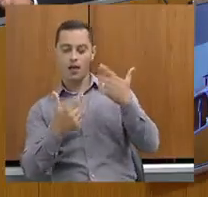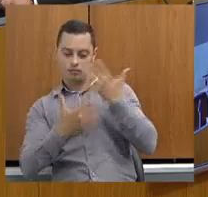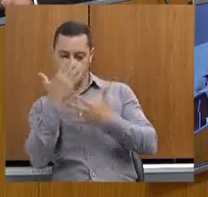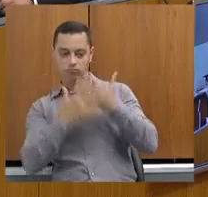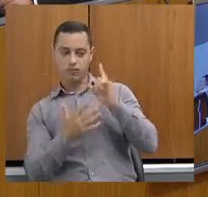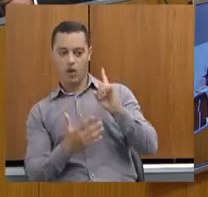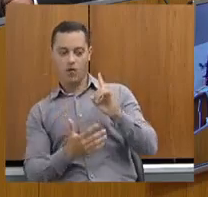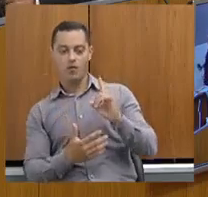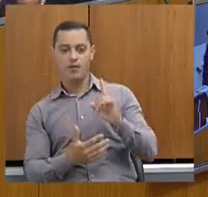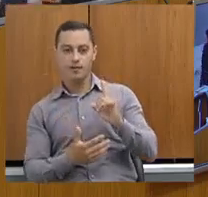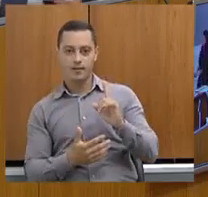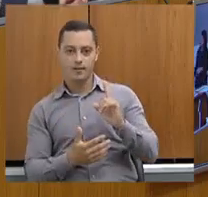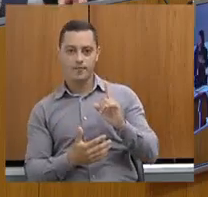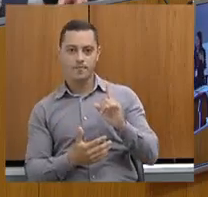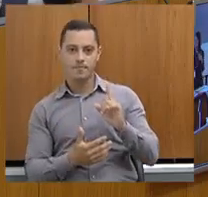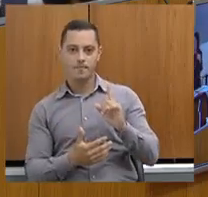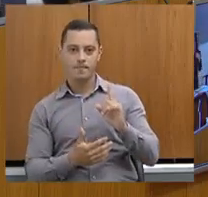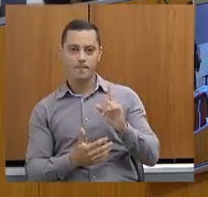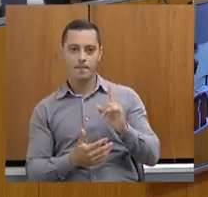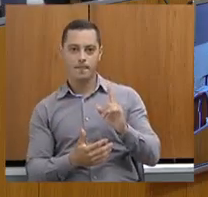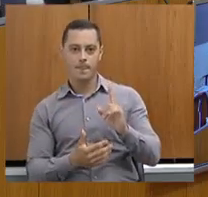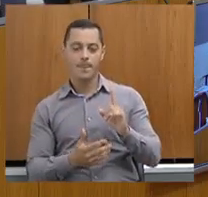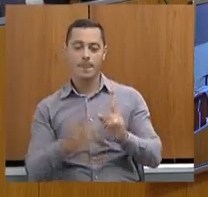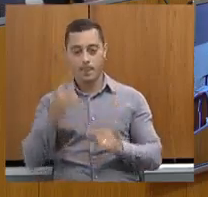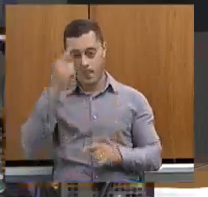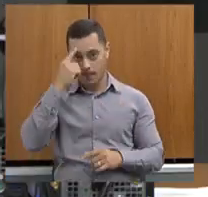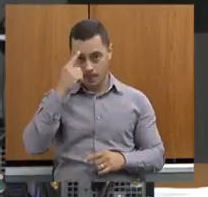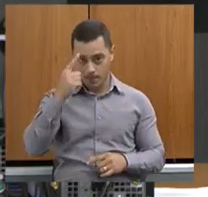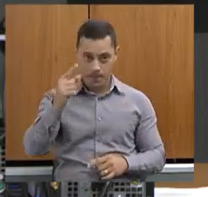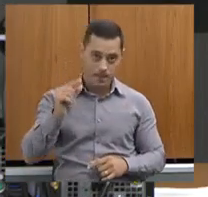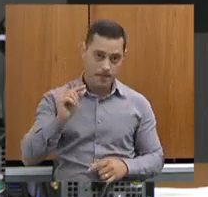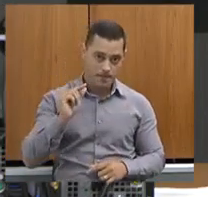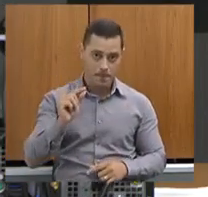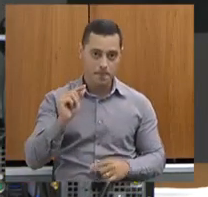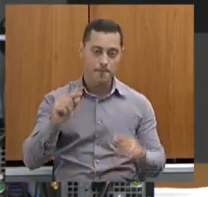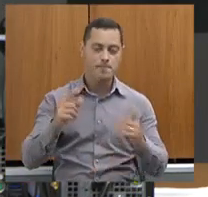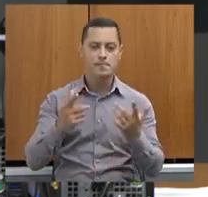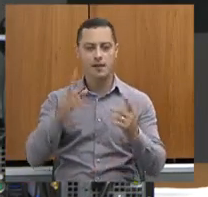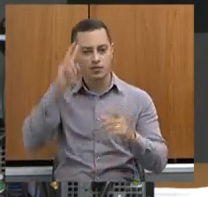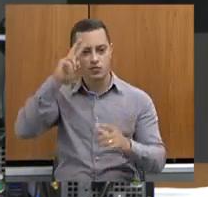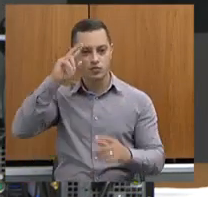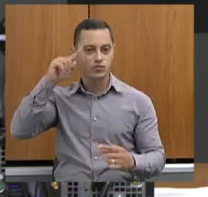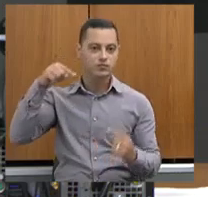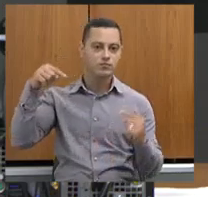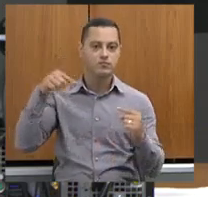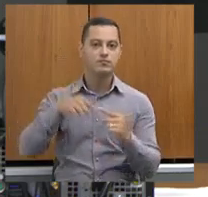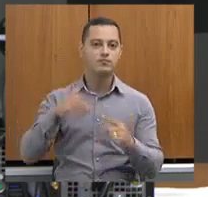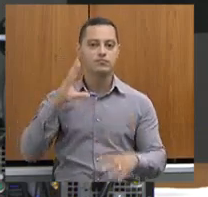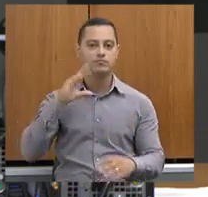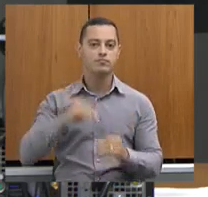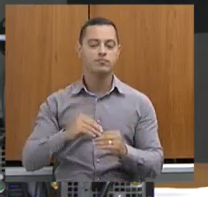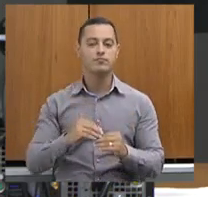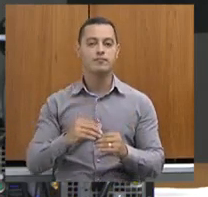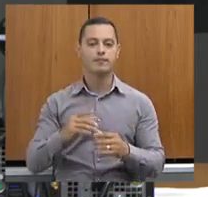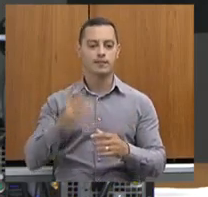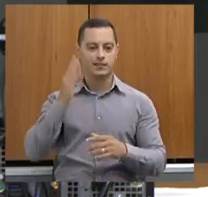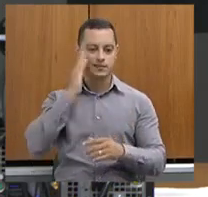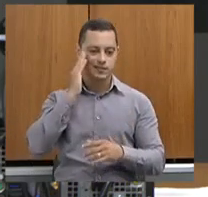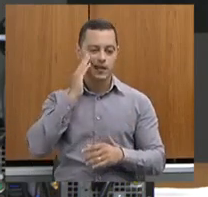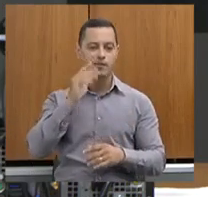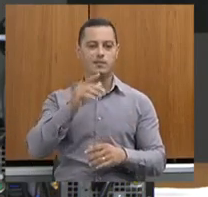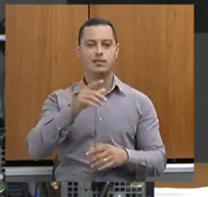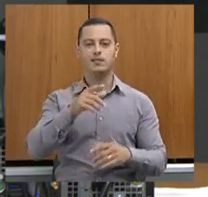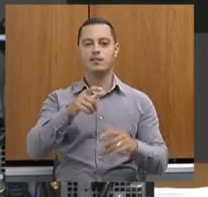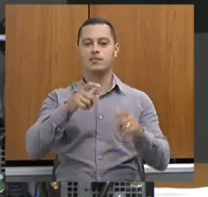ideia é claro que a gente gostaria de todo o corpo bombeiros né pelo trabalho vem sendo exercido Brumadinho em Santa Casa